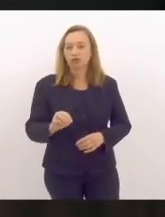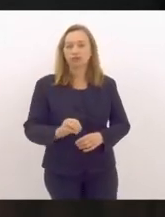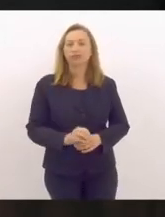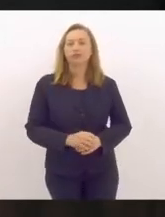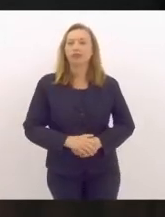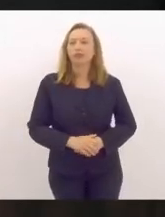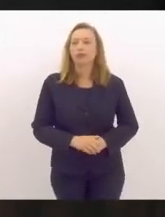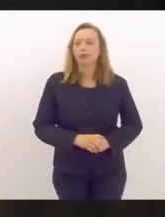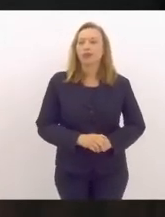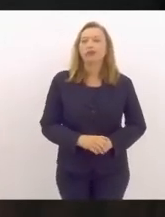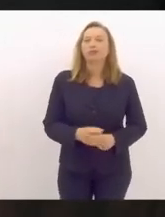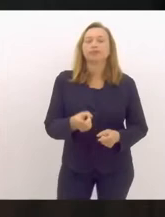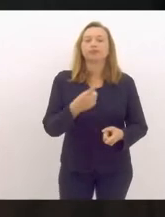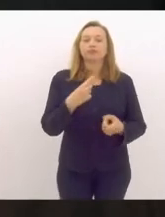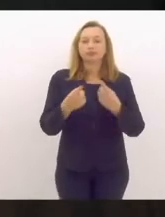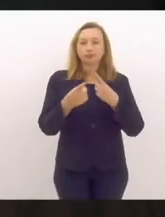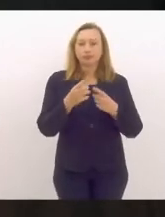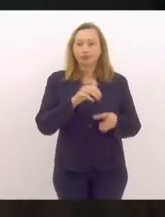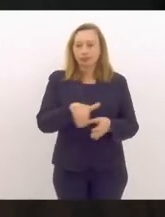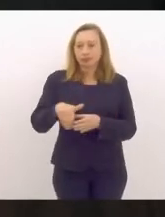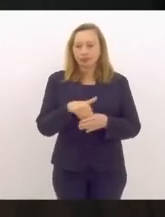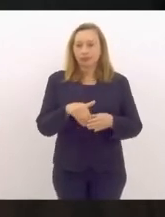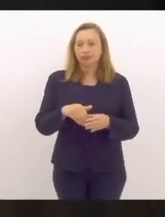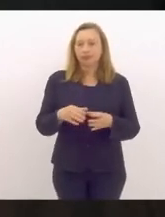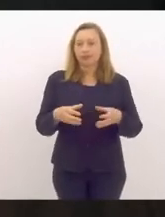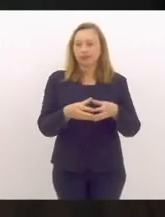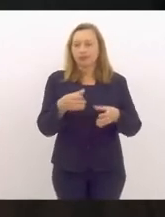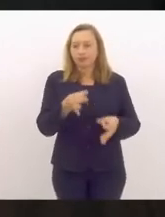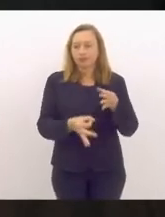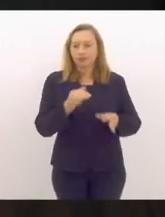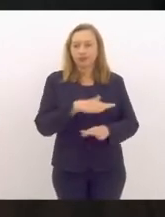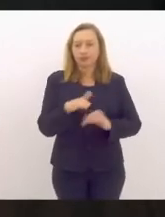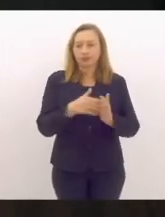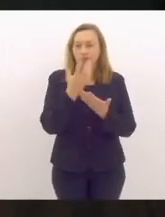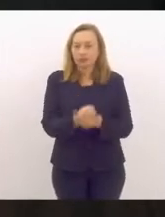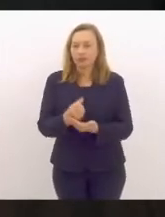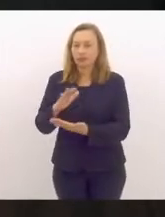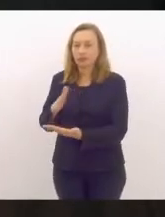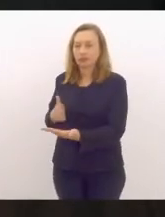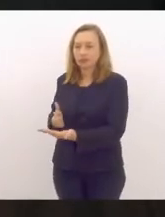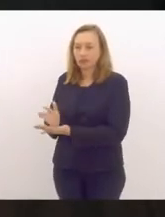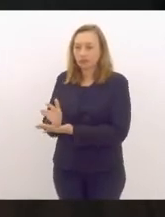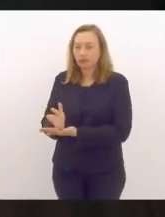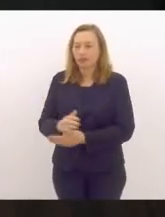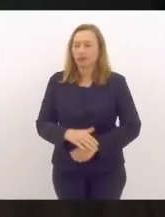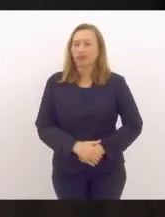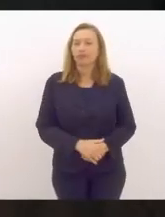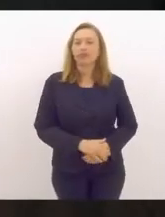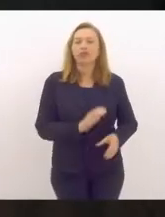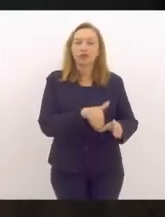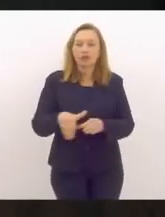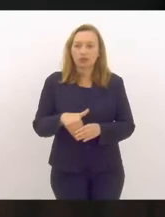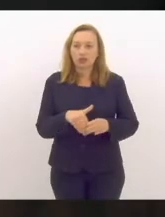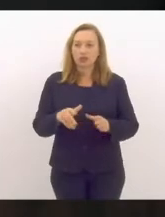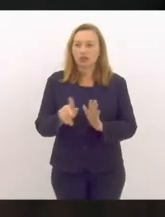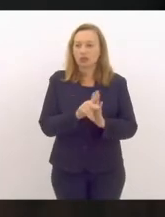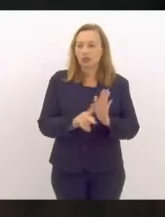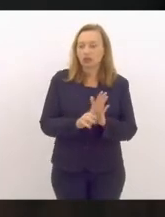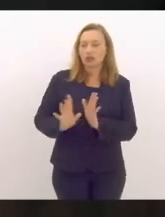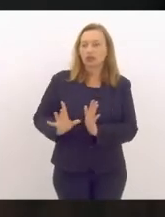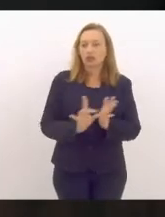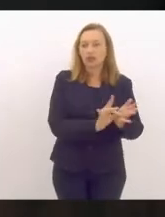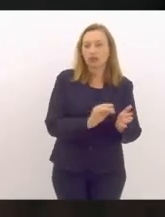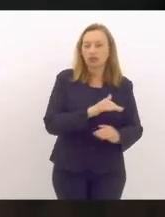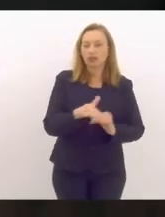Em votação, parecida à Comissão de Constituição e Justiça. Senhores que aprovam, permaneçam como estão. Aprovado. Em votação, projeto assim